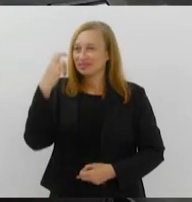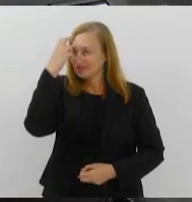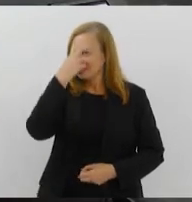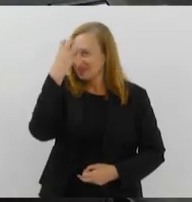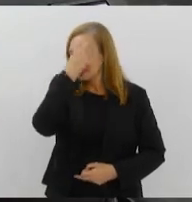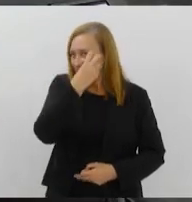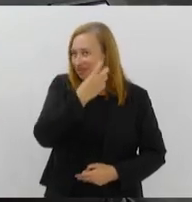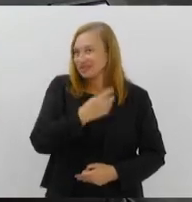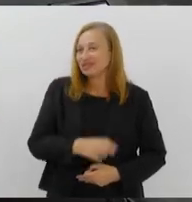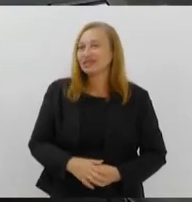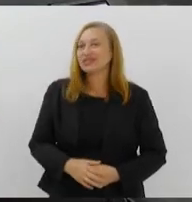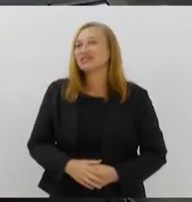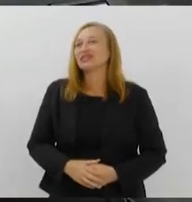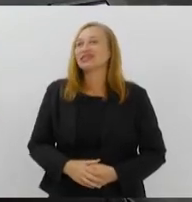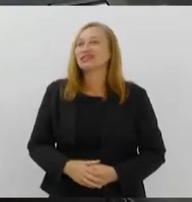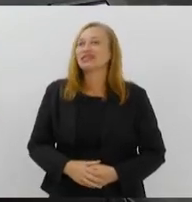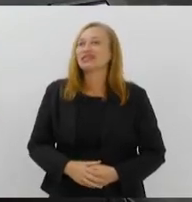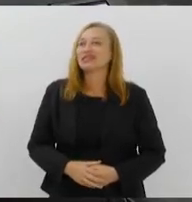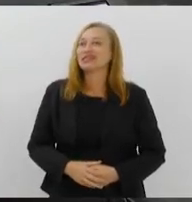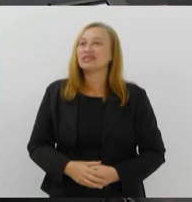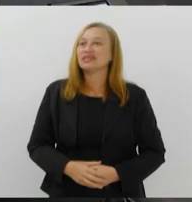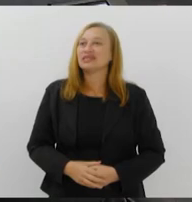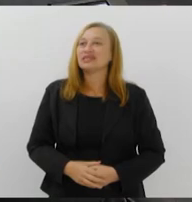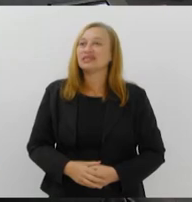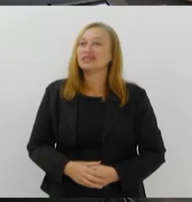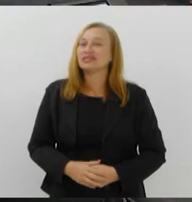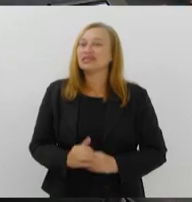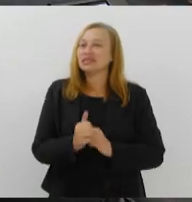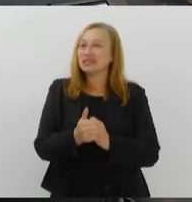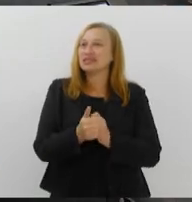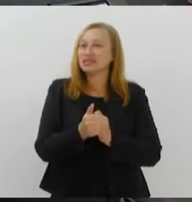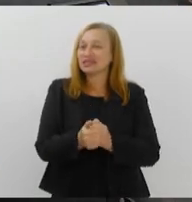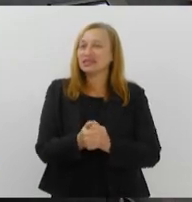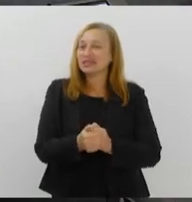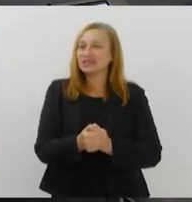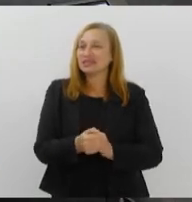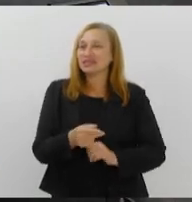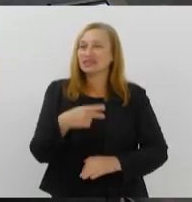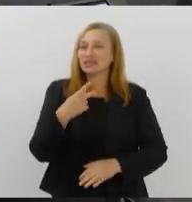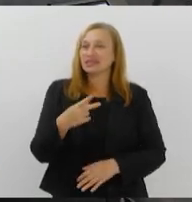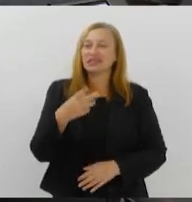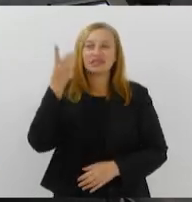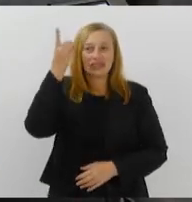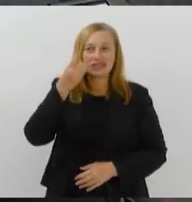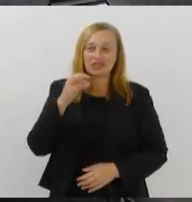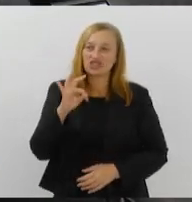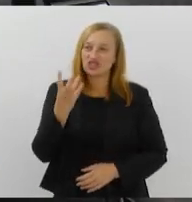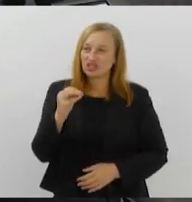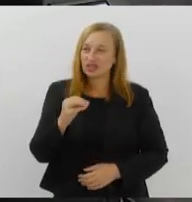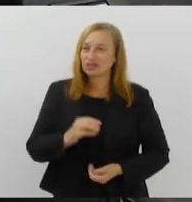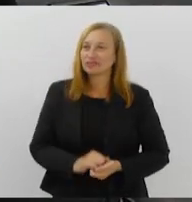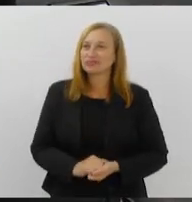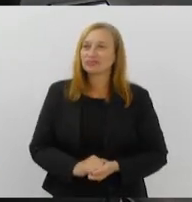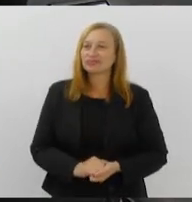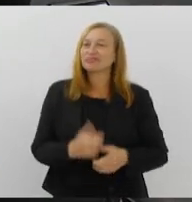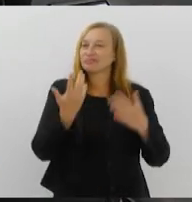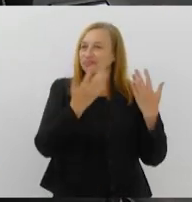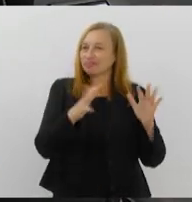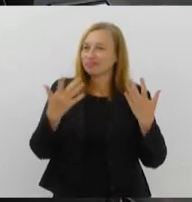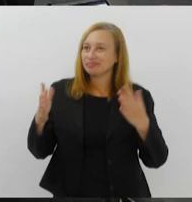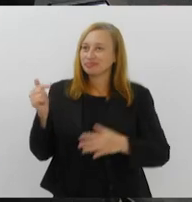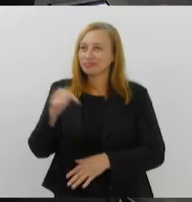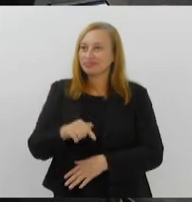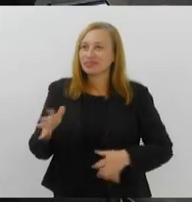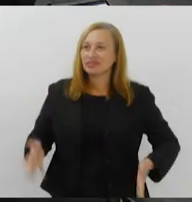a Verônica, e eu vou seguindo aí a inscrição aqui, tá? Deputado Thiago Rangel. Presidente, gostaria de parabenizar aqui